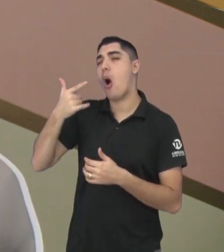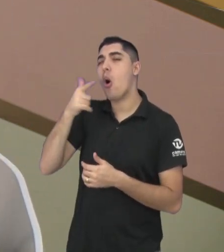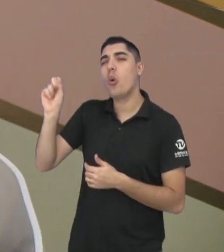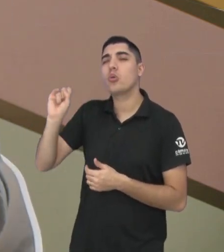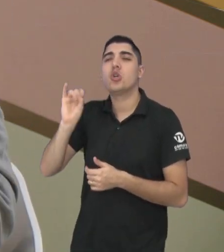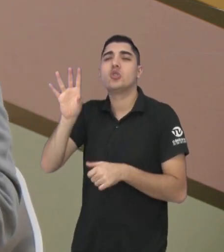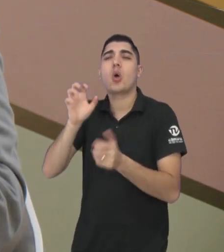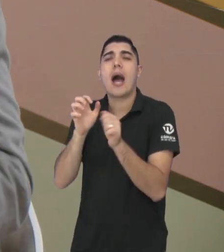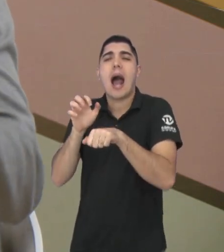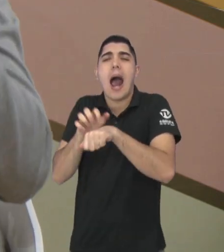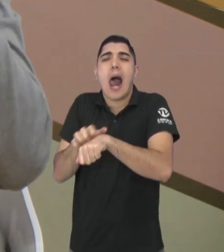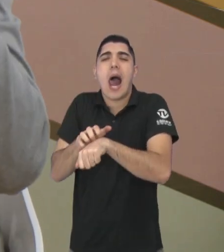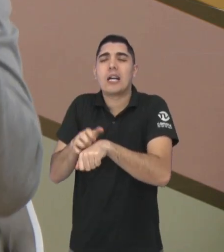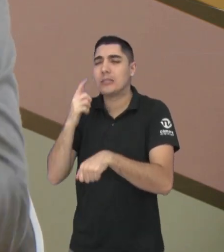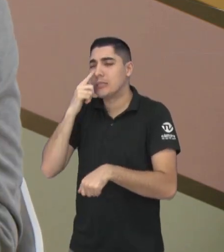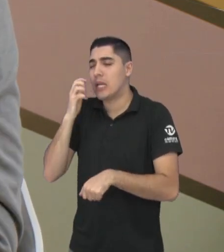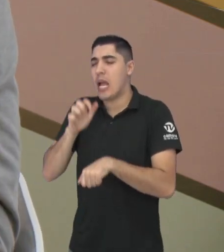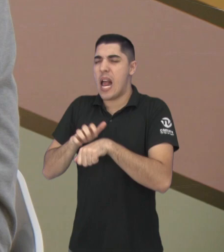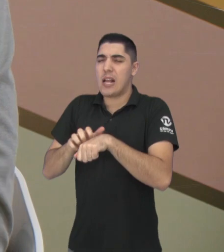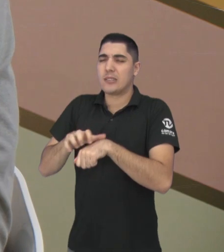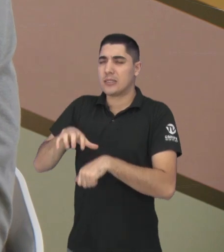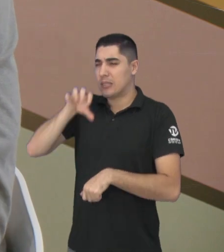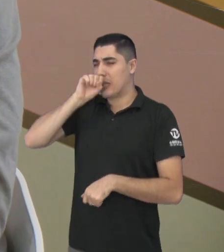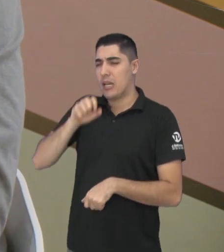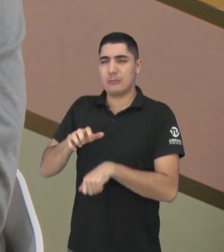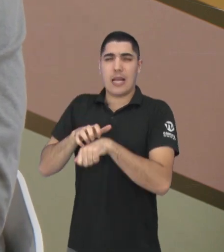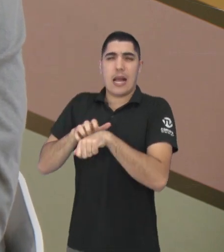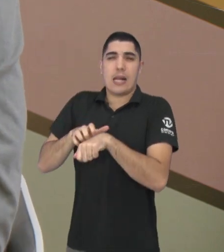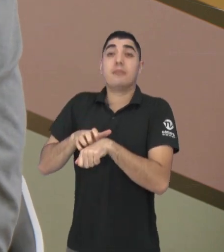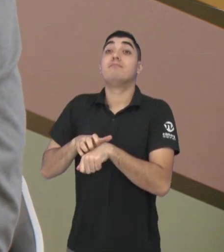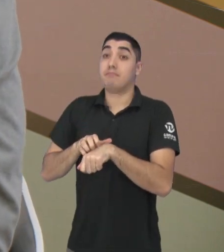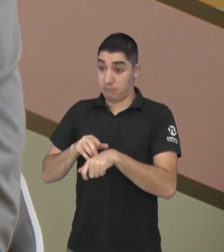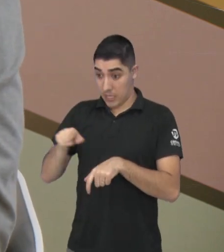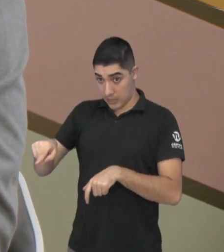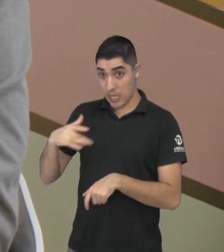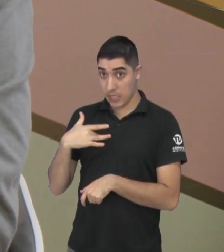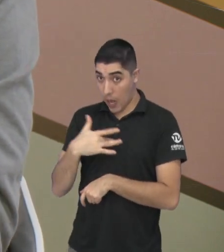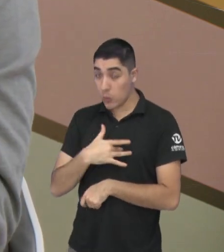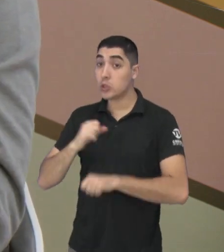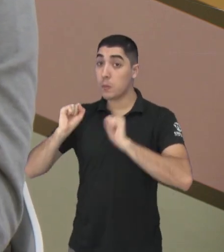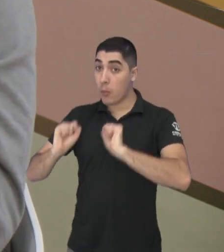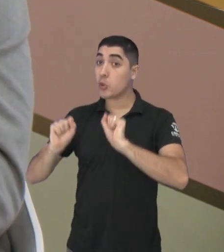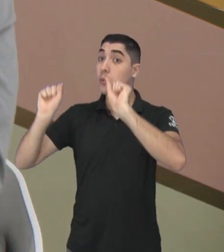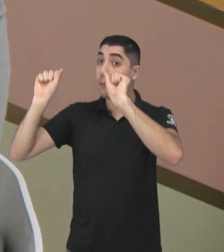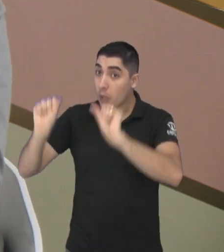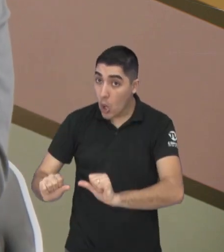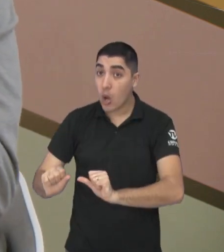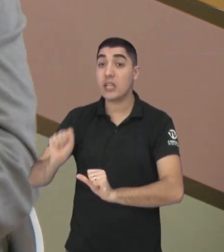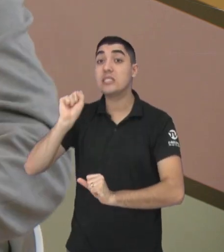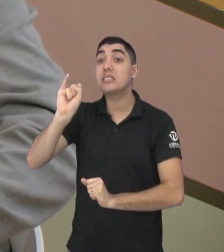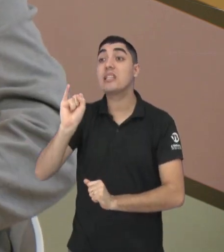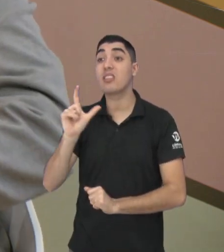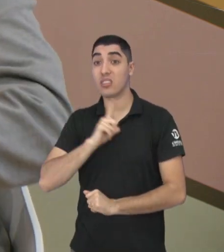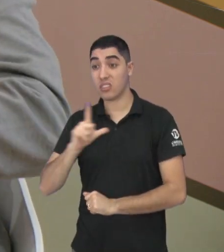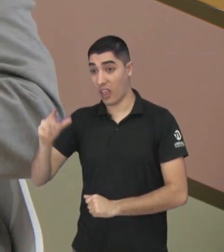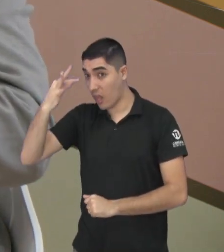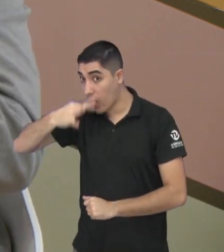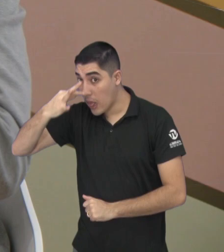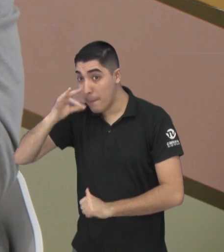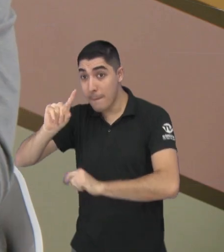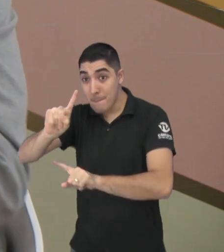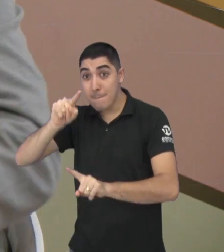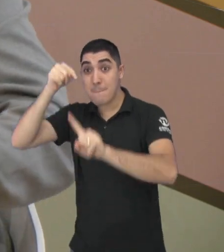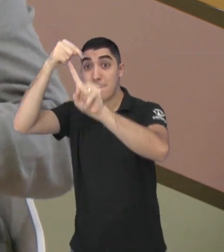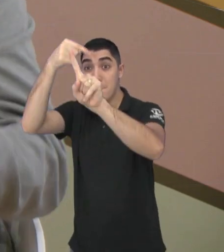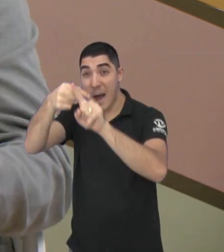uma simples alergia, mas essa simples alergia piora muito a situação da criança quando ela está com a gripe ou com resfriado. Os sintomas são muito